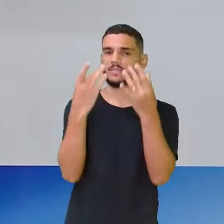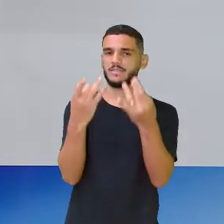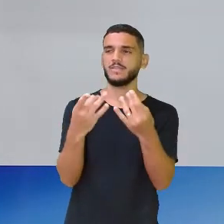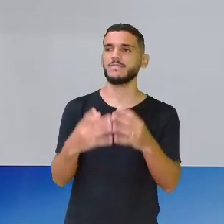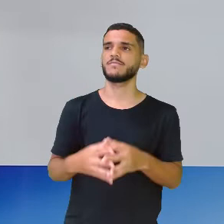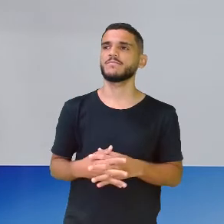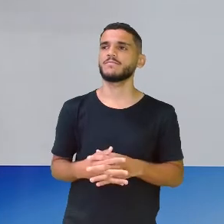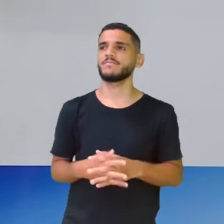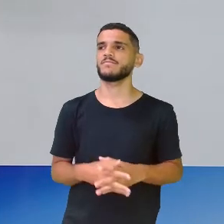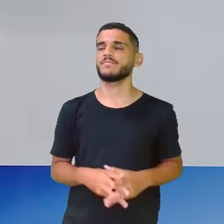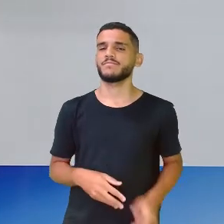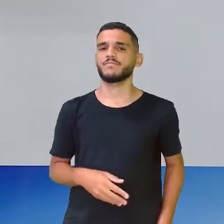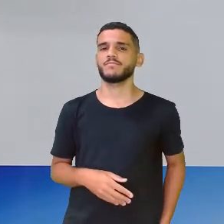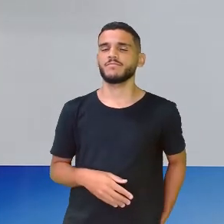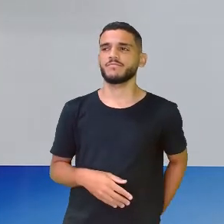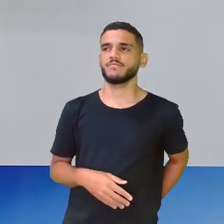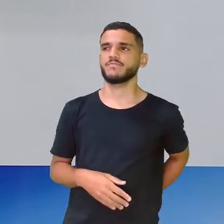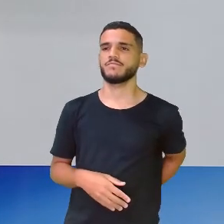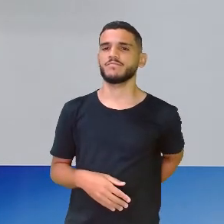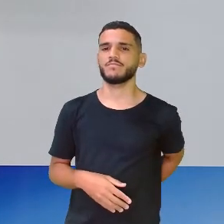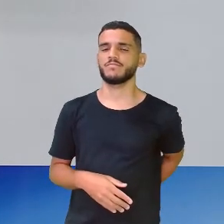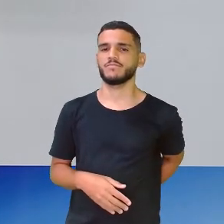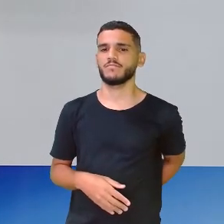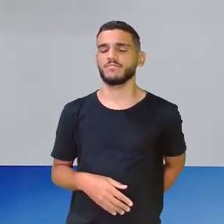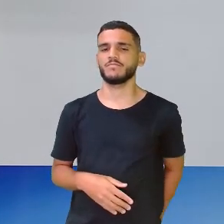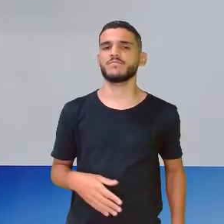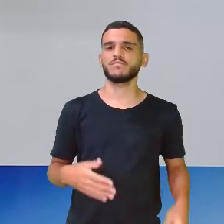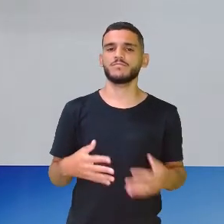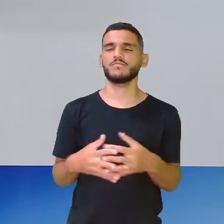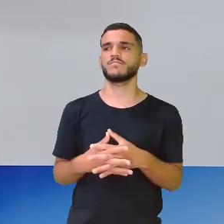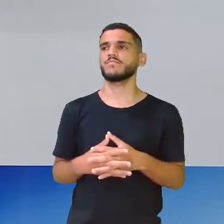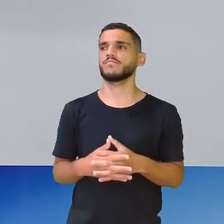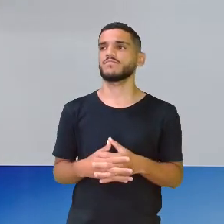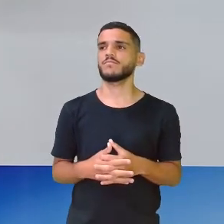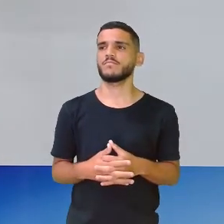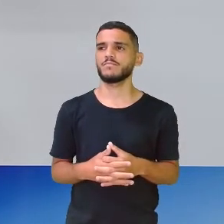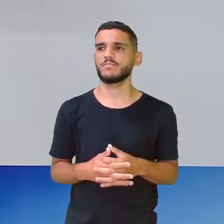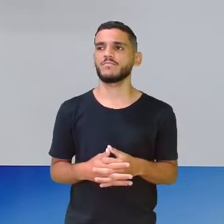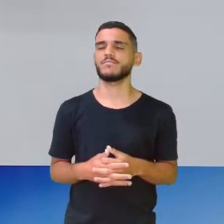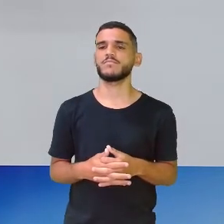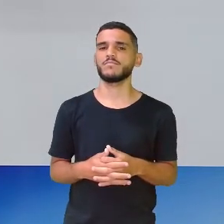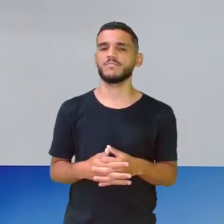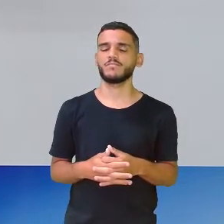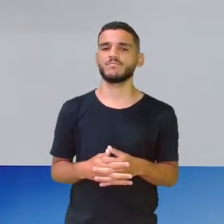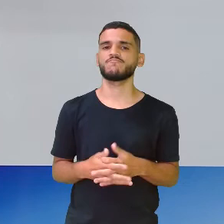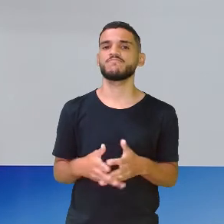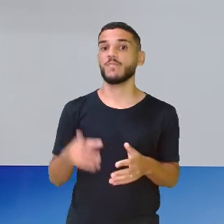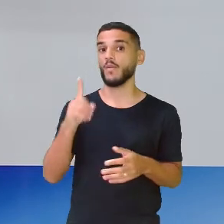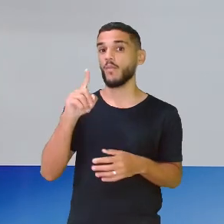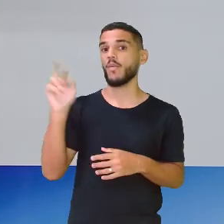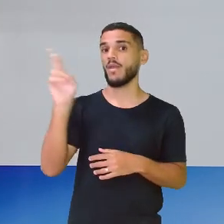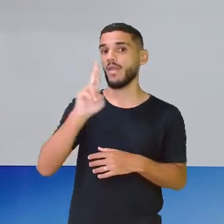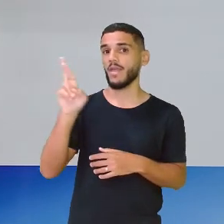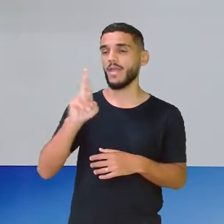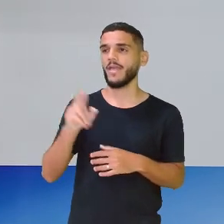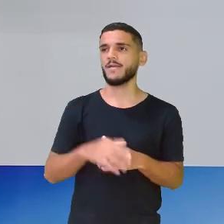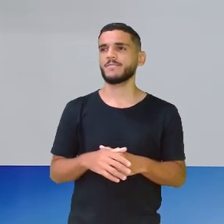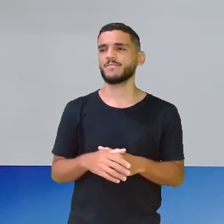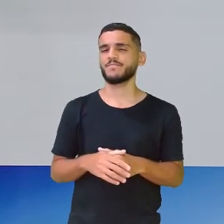10, 20, 30, 40, 50, 60, 70, 80, 90, R$1.